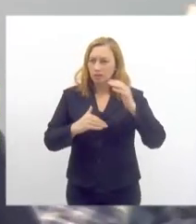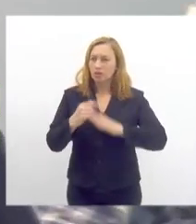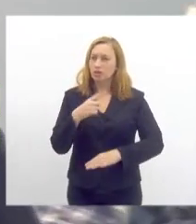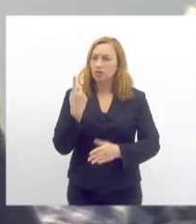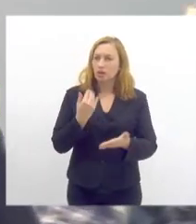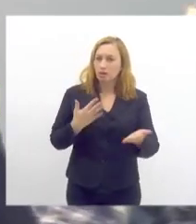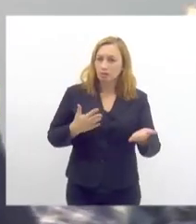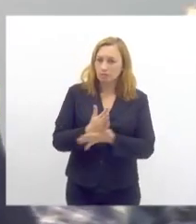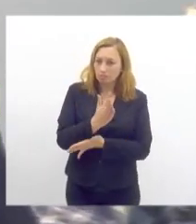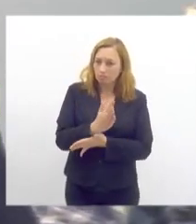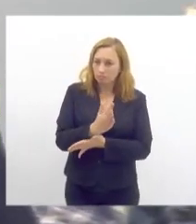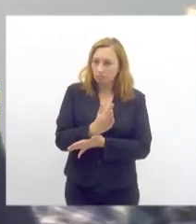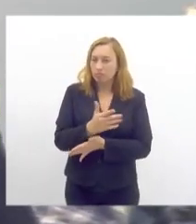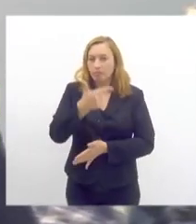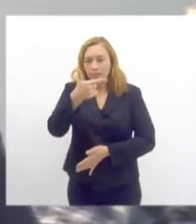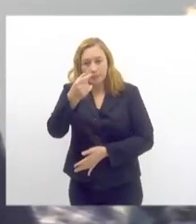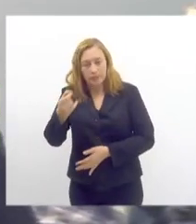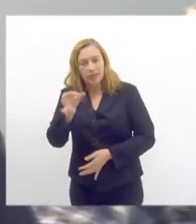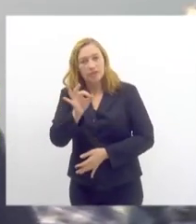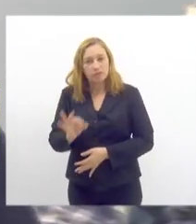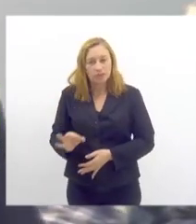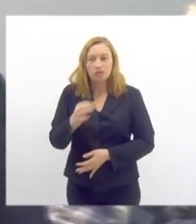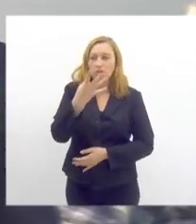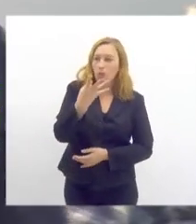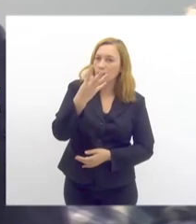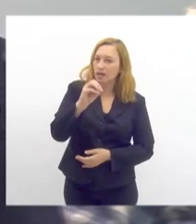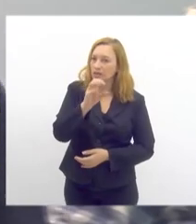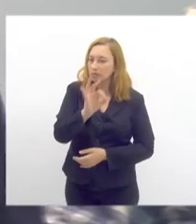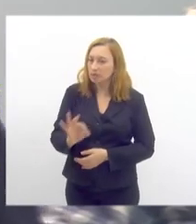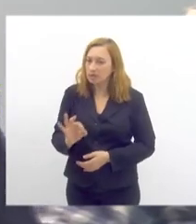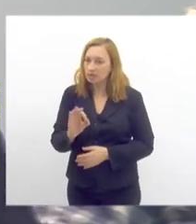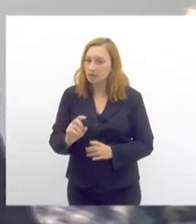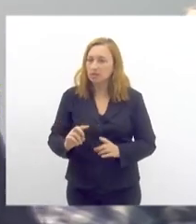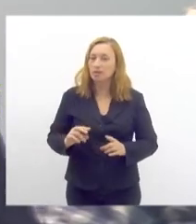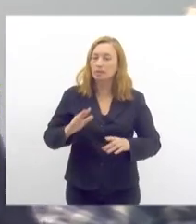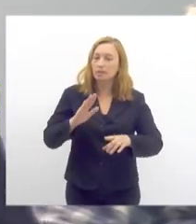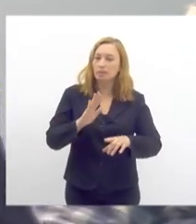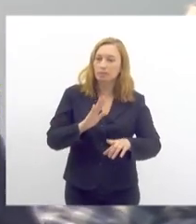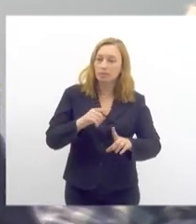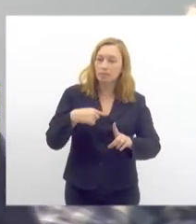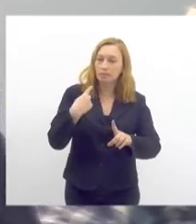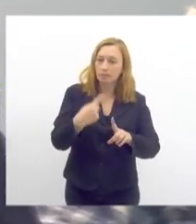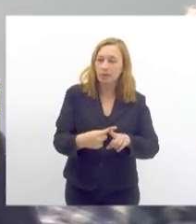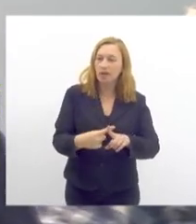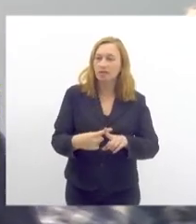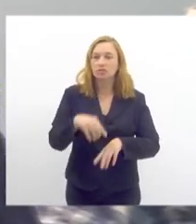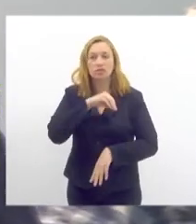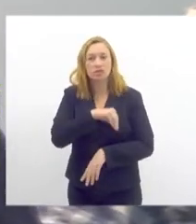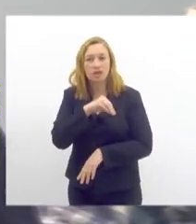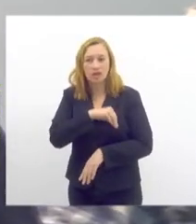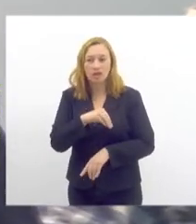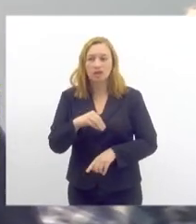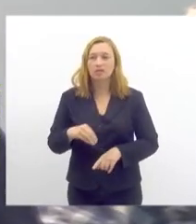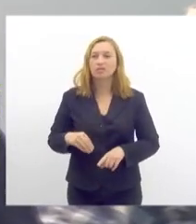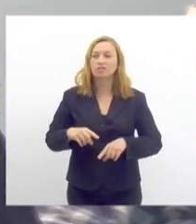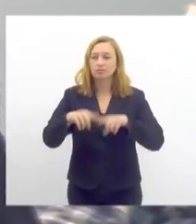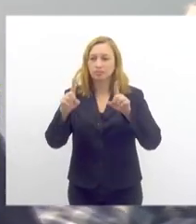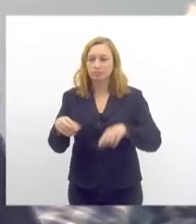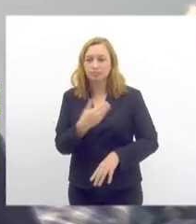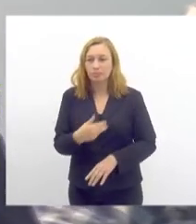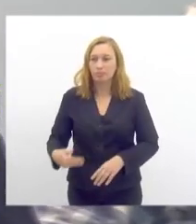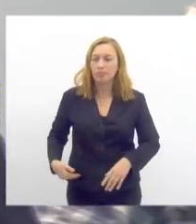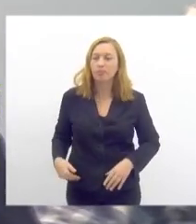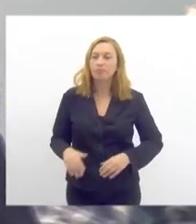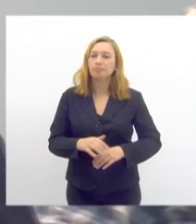aprovou, que são os 20%, 40% em cima do salário do servidor, nós aprovamos e fizemos mais de 1.600.